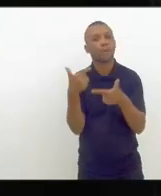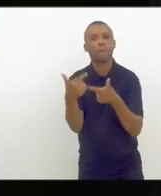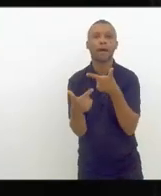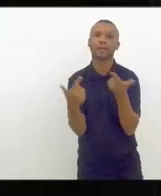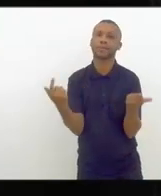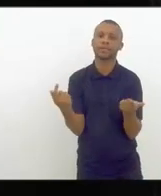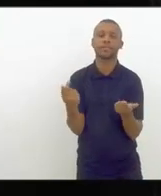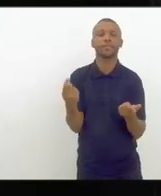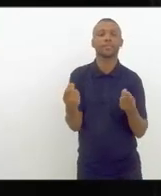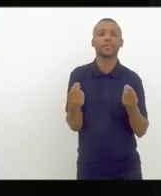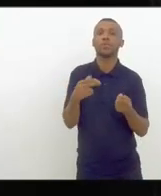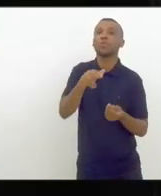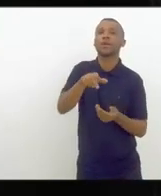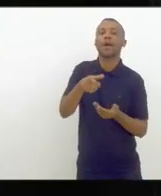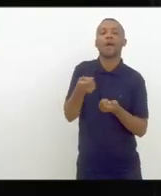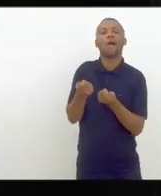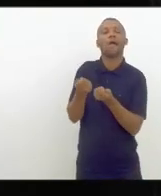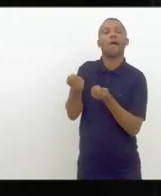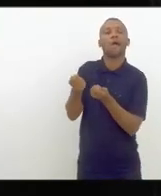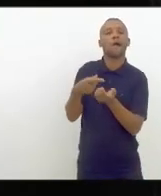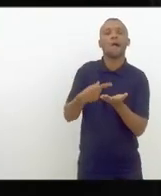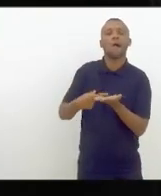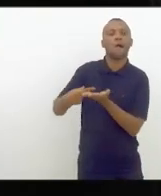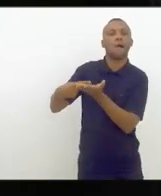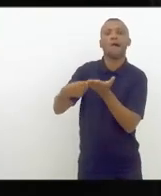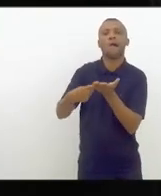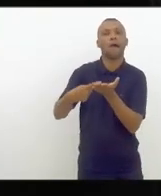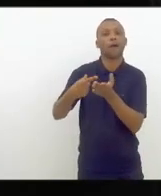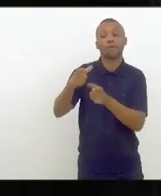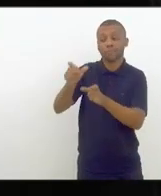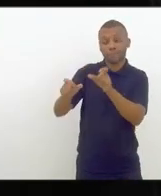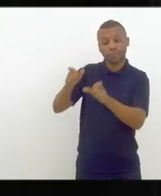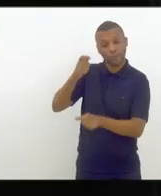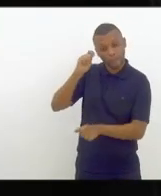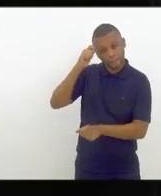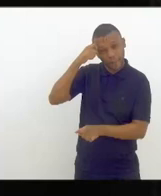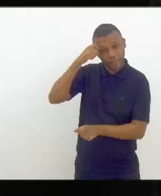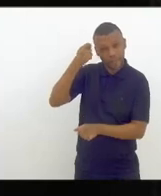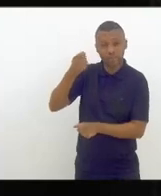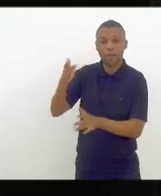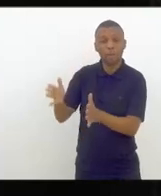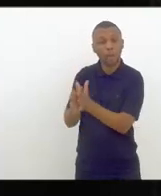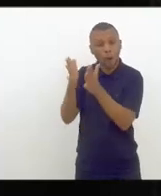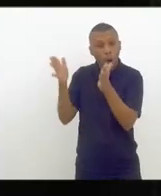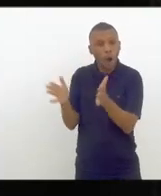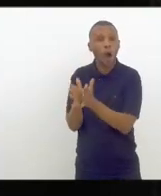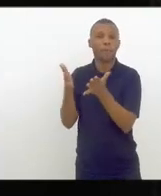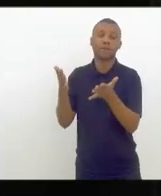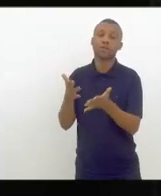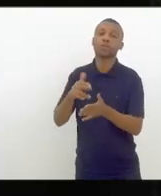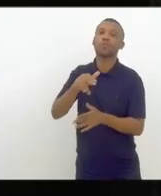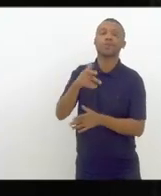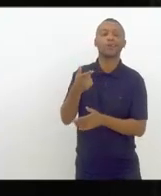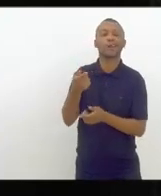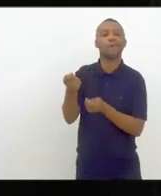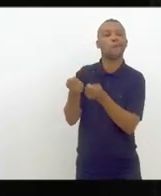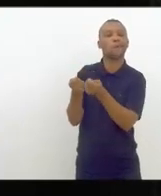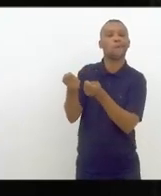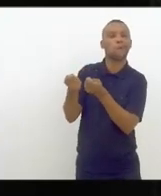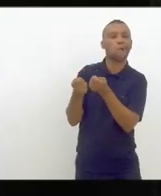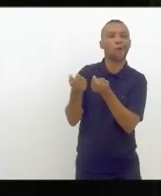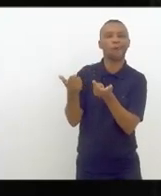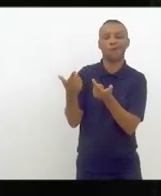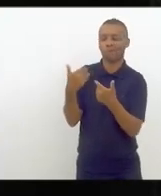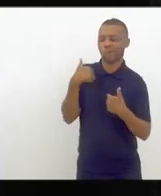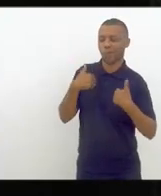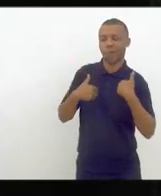nunca negociou com o corpo das pessoas pretas, das pessoas pobres, nunca negociou com o corpo das